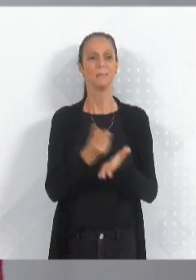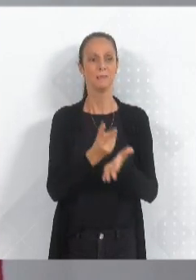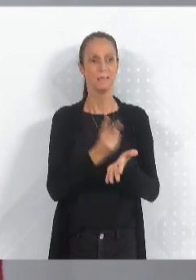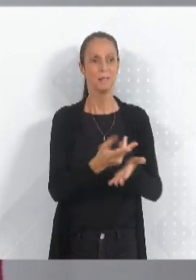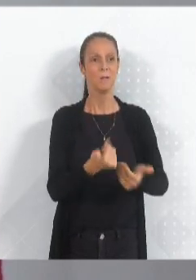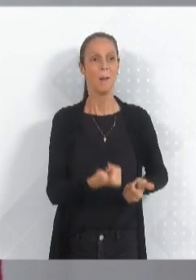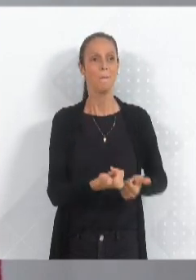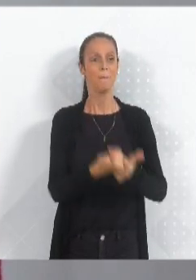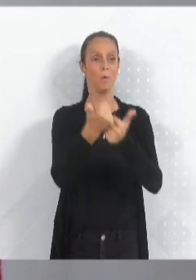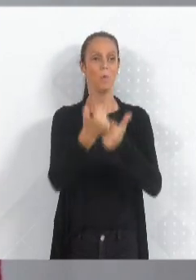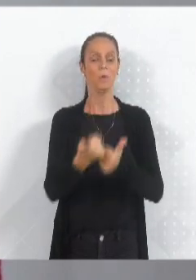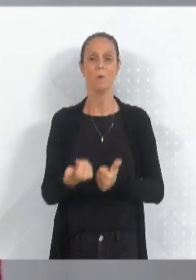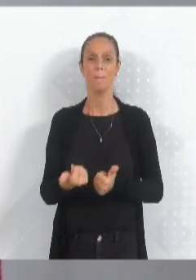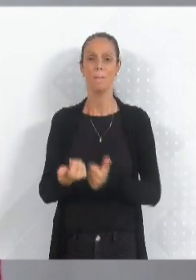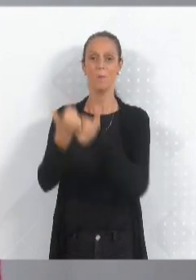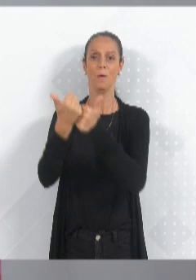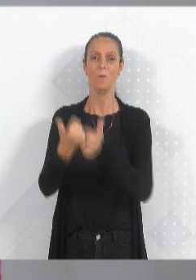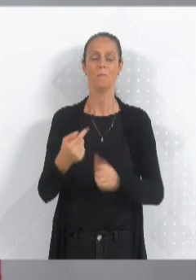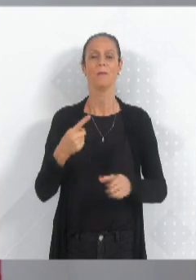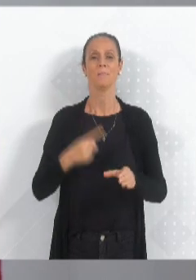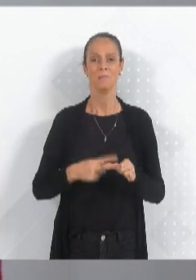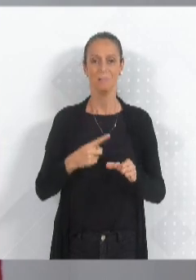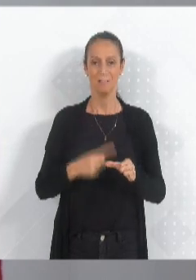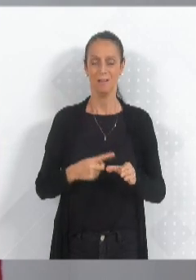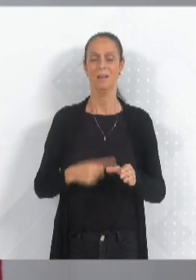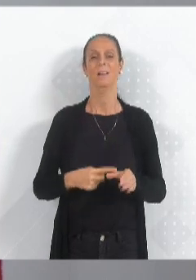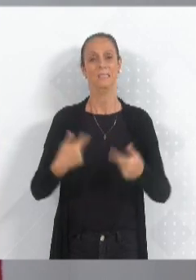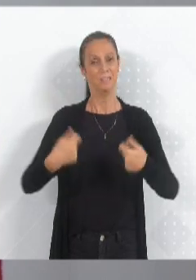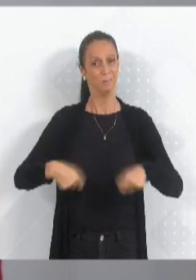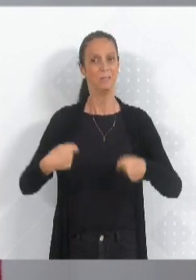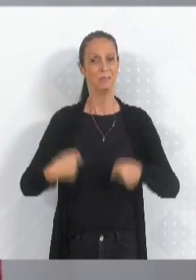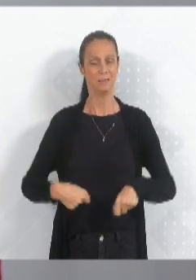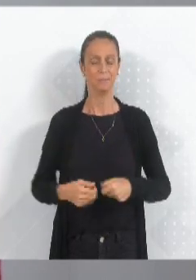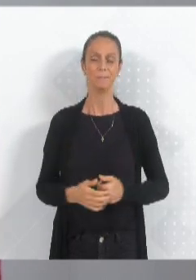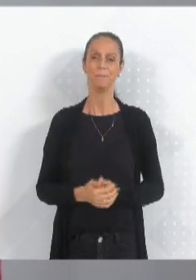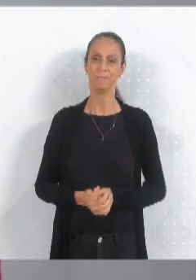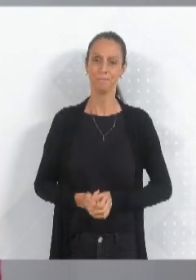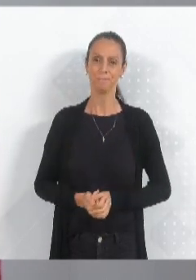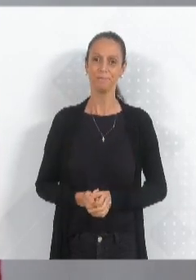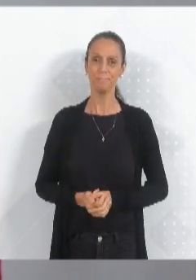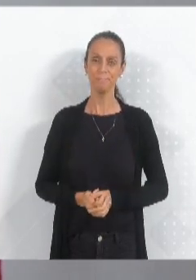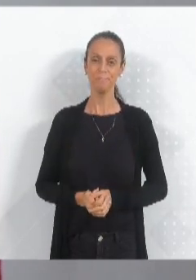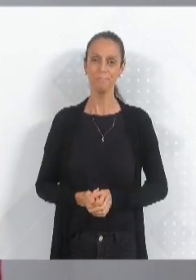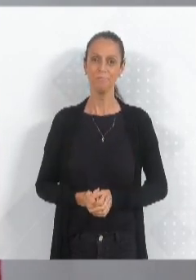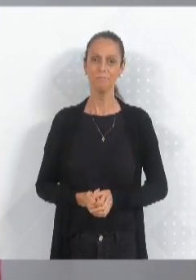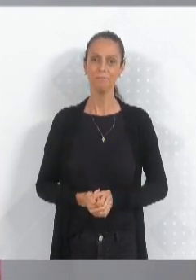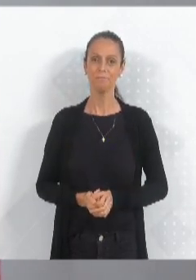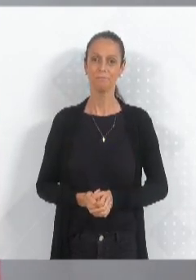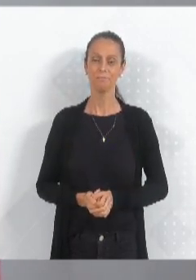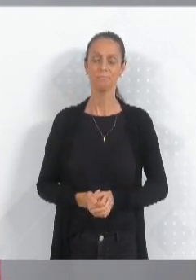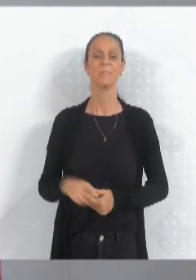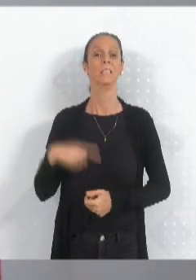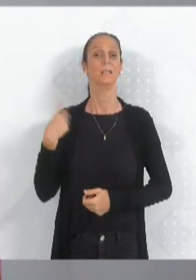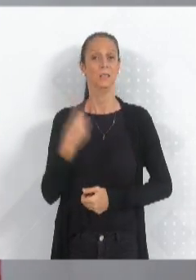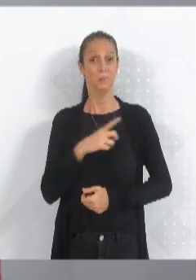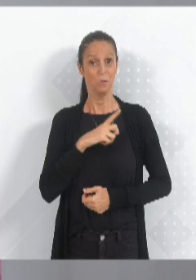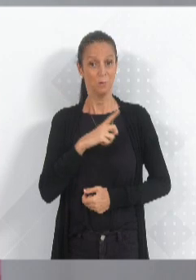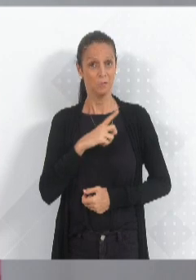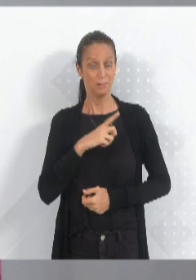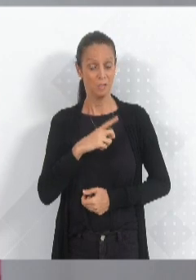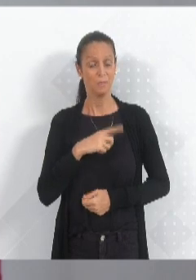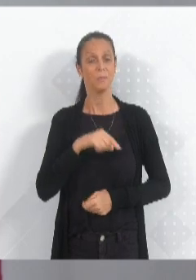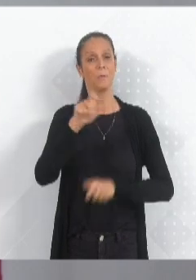necessário à população que precisava eh nós temos meios temos logística temos